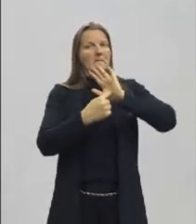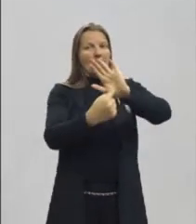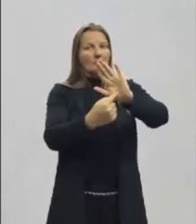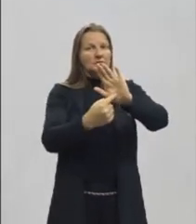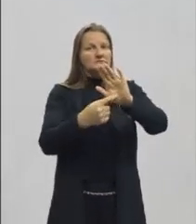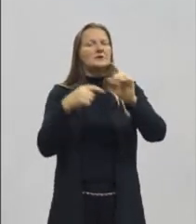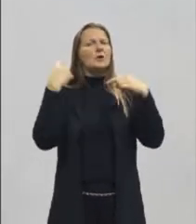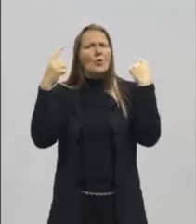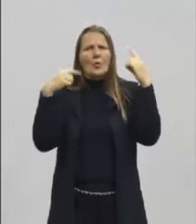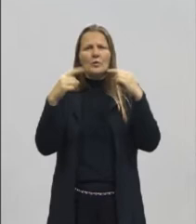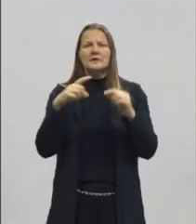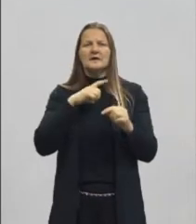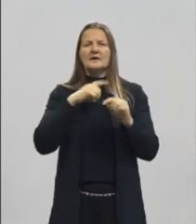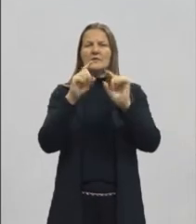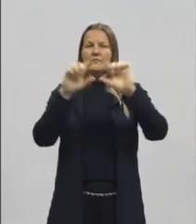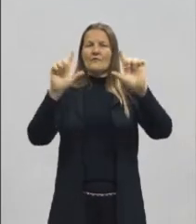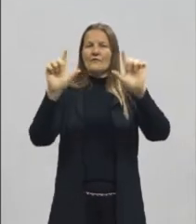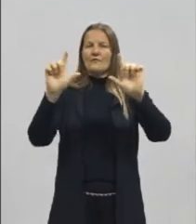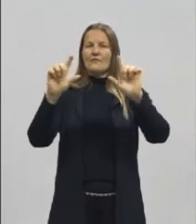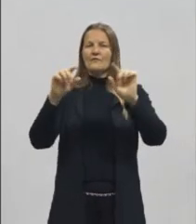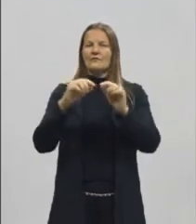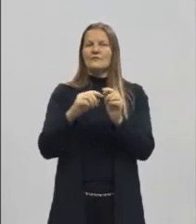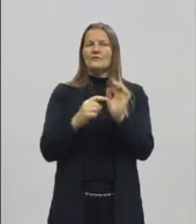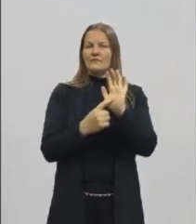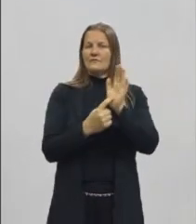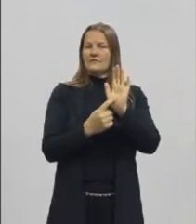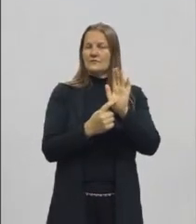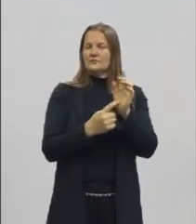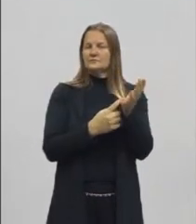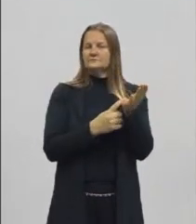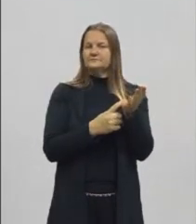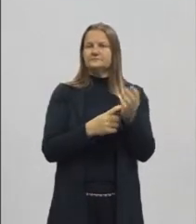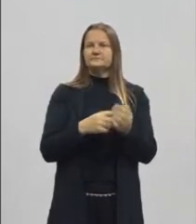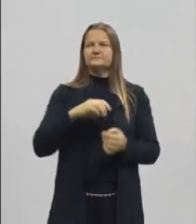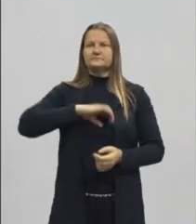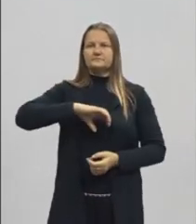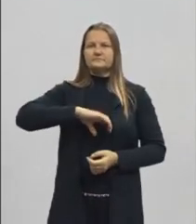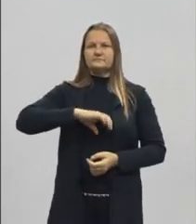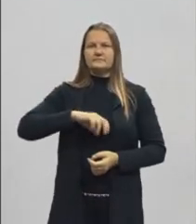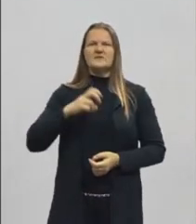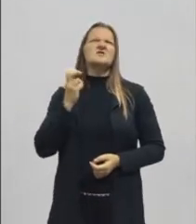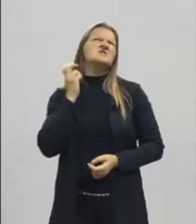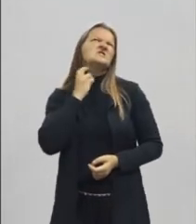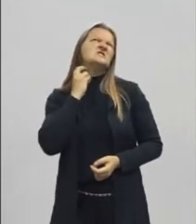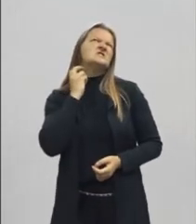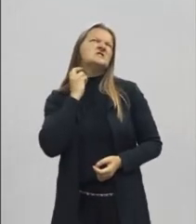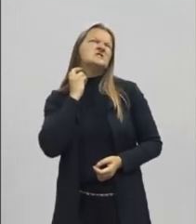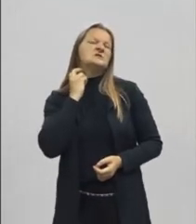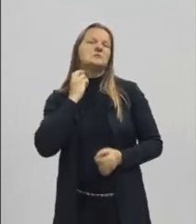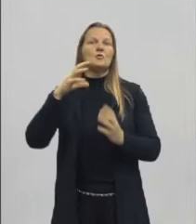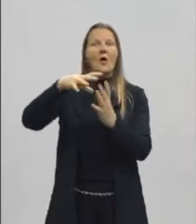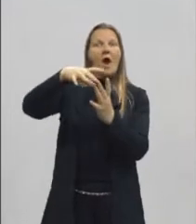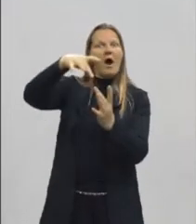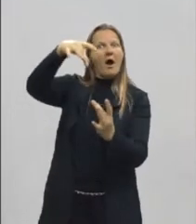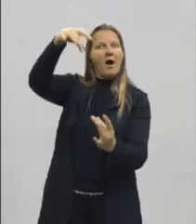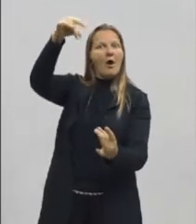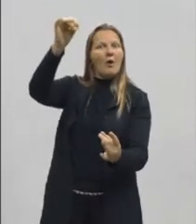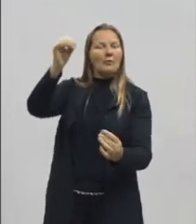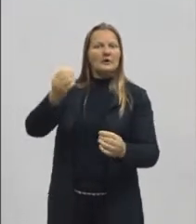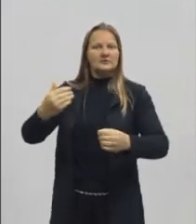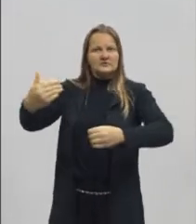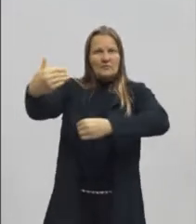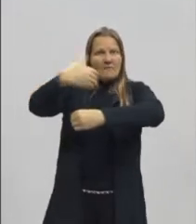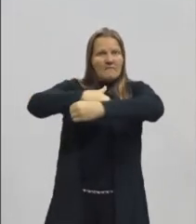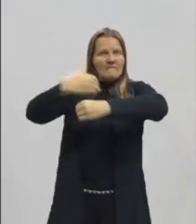paranoia né Tem um filme que é em português ele saiu como vampiros de alma né são Os Invasores de Corpos